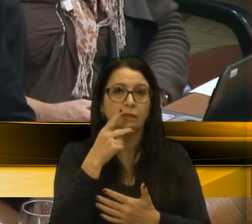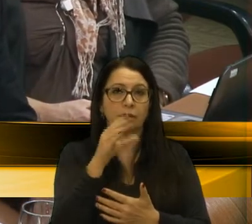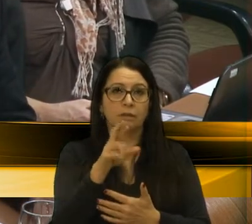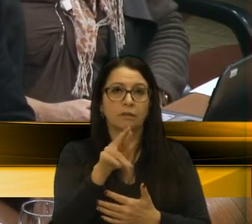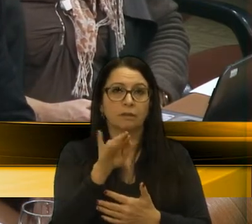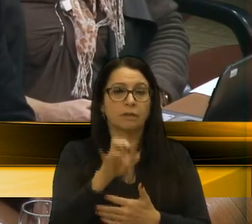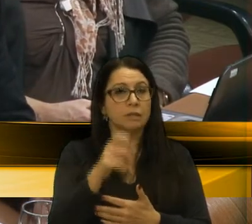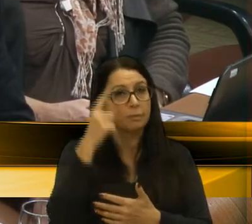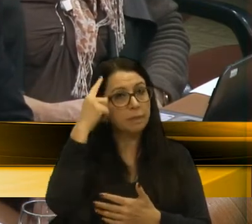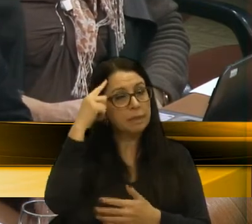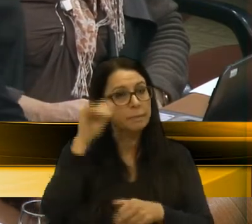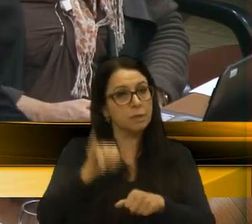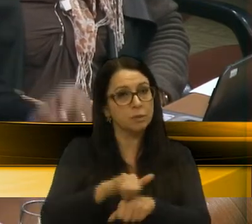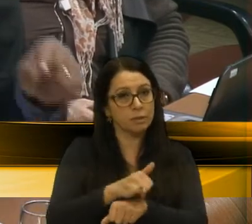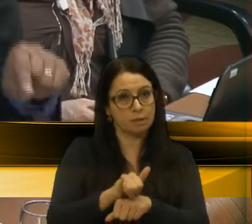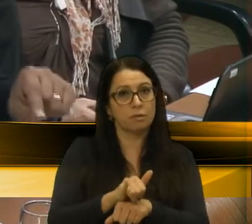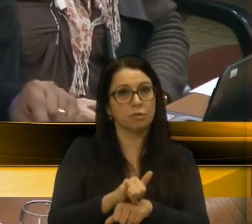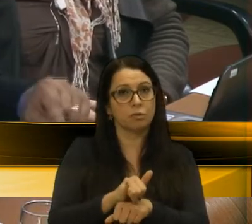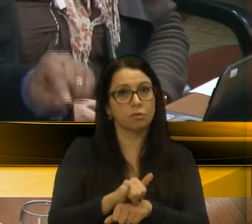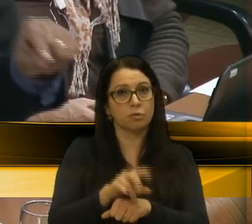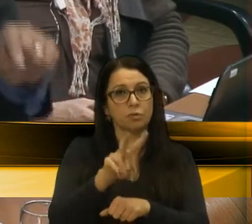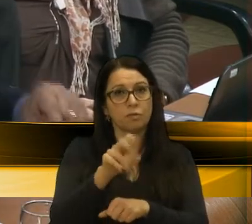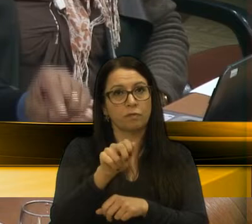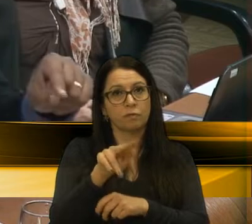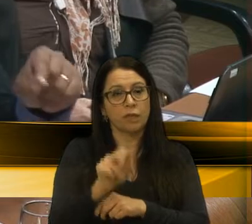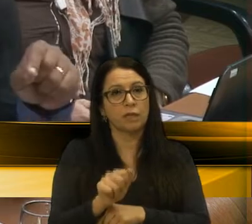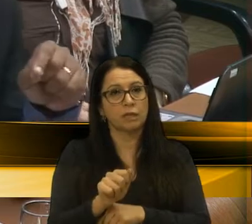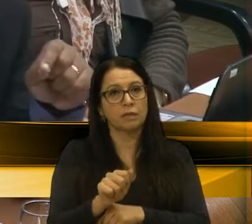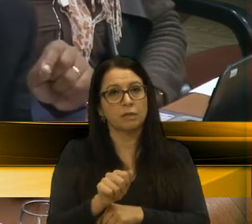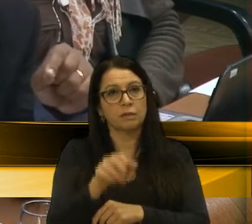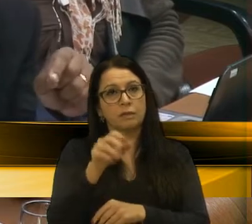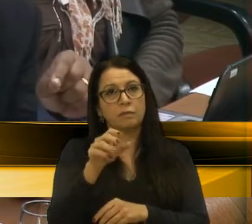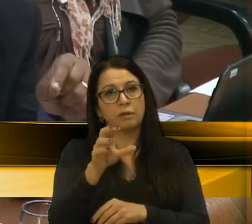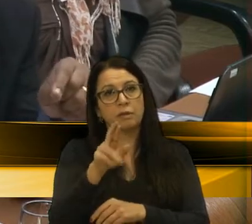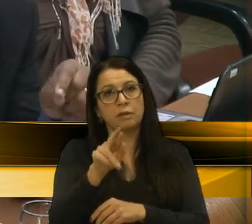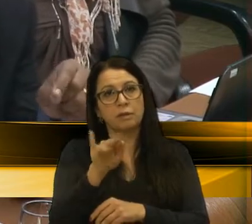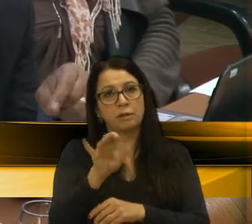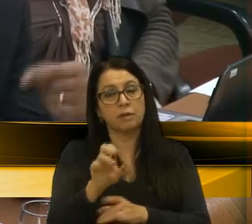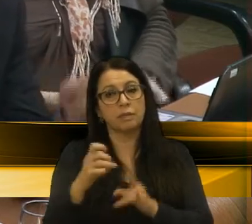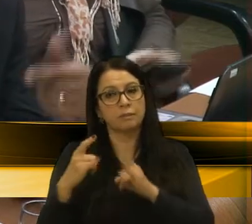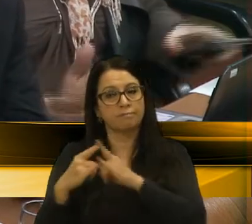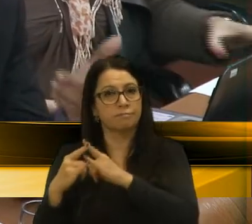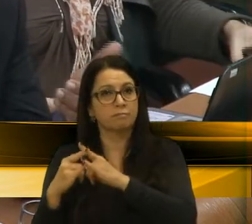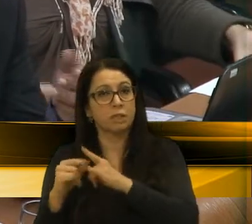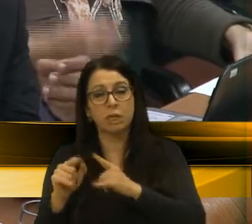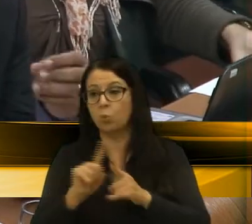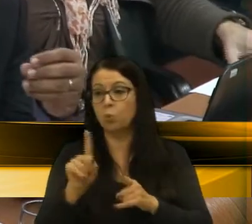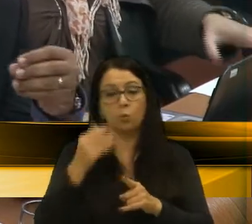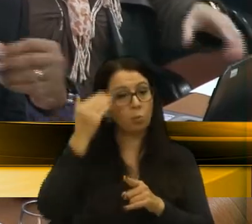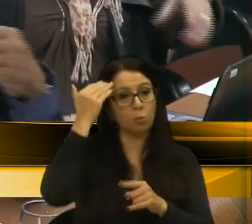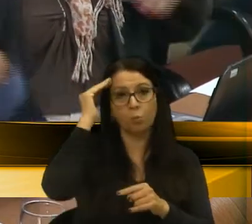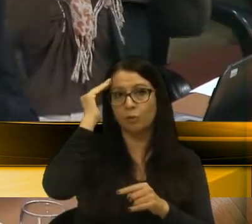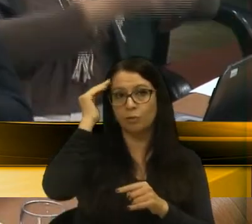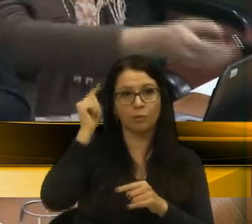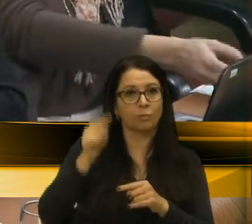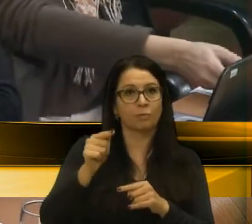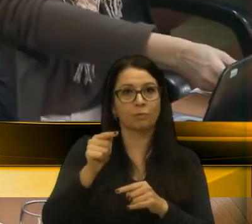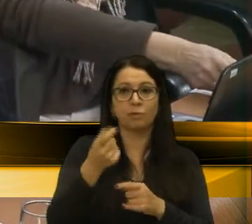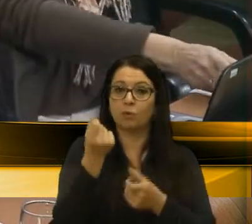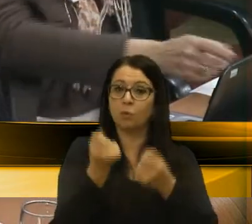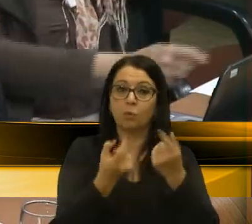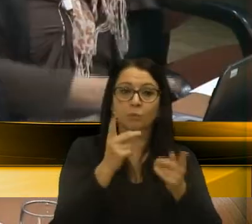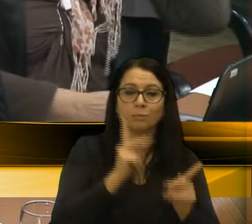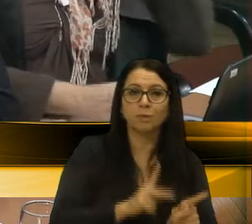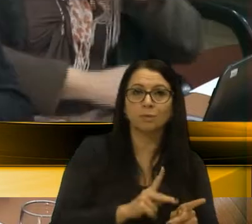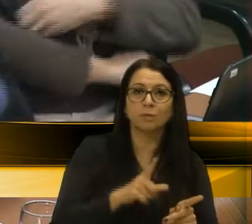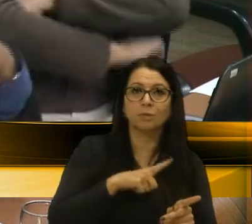pensamento estratégico e a Vânia falou de crise institucional. Uhum. É o não entendimento de algumas pessoas,